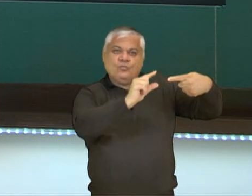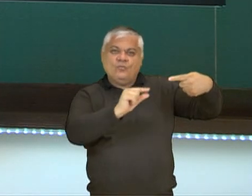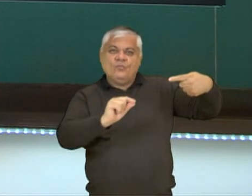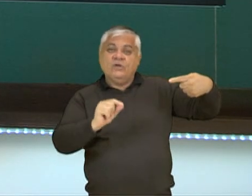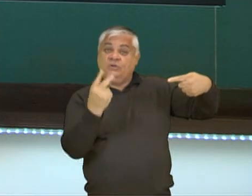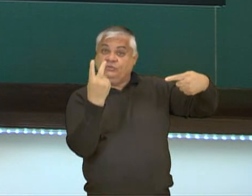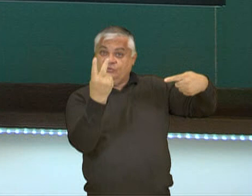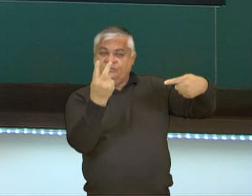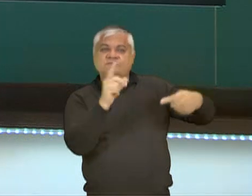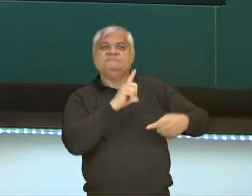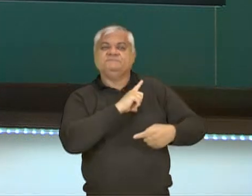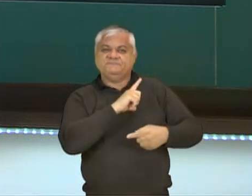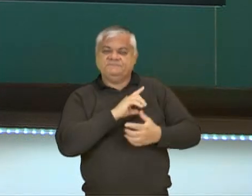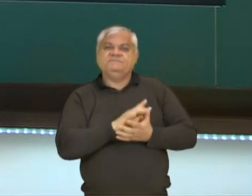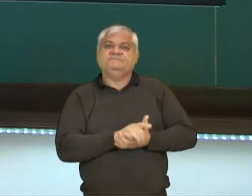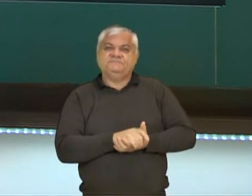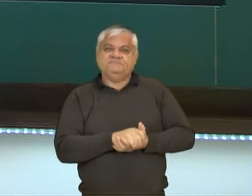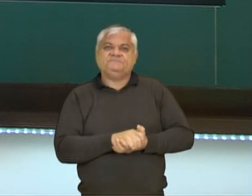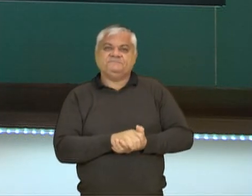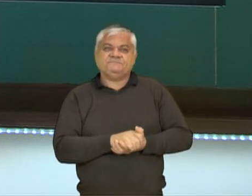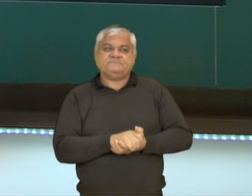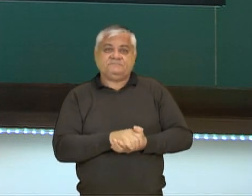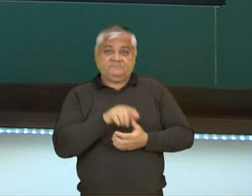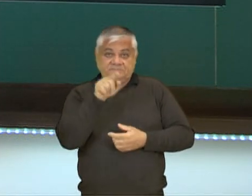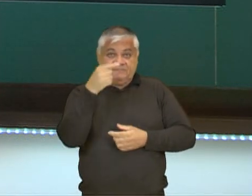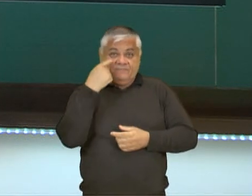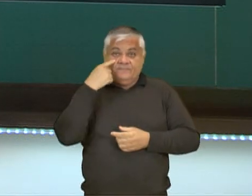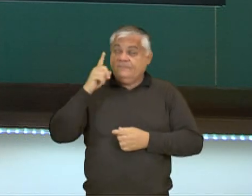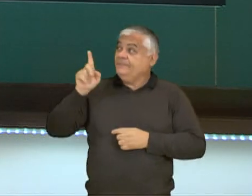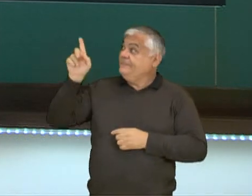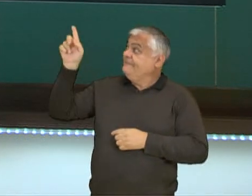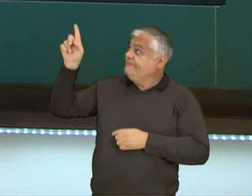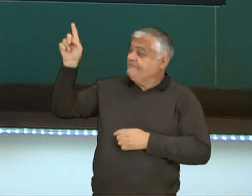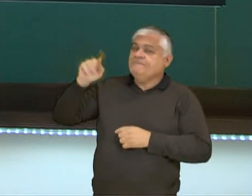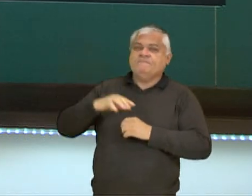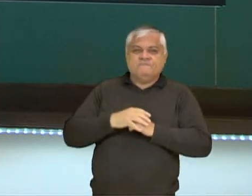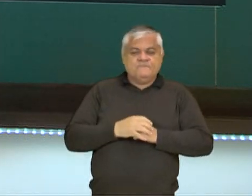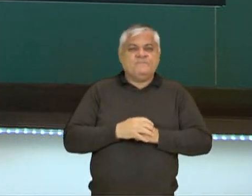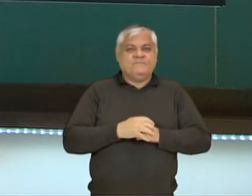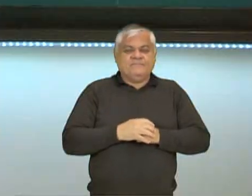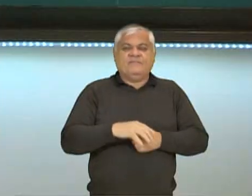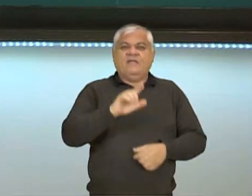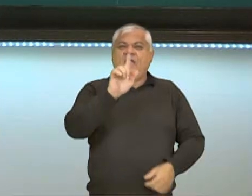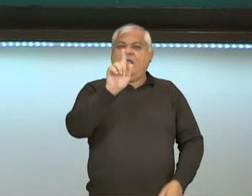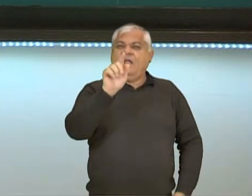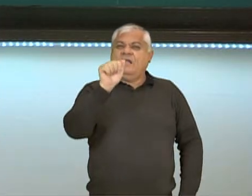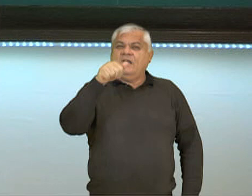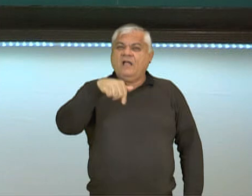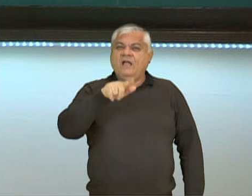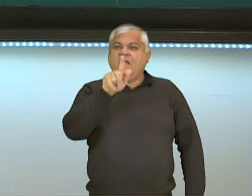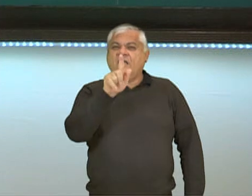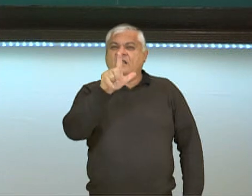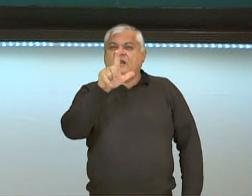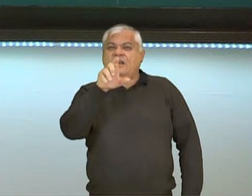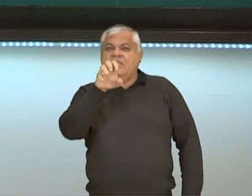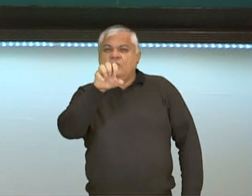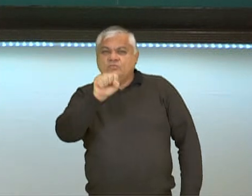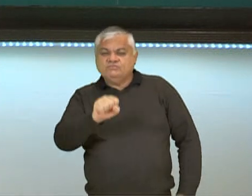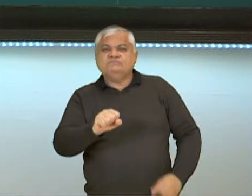aqui, apresentando para nós, nessa imagem, os gânglios, né, do sistema nervoso que está